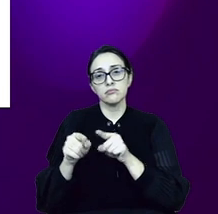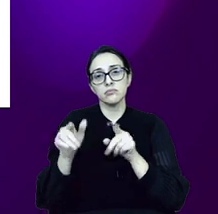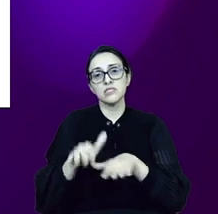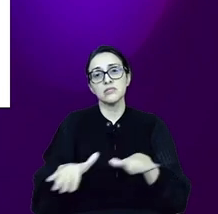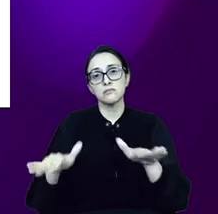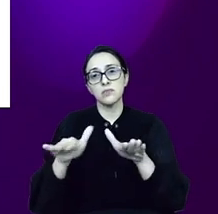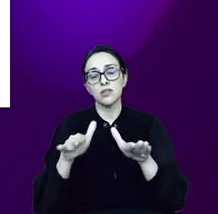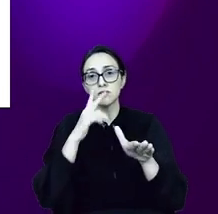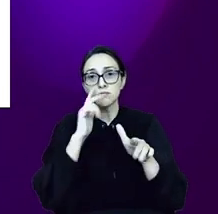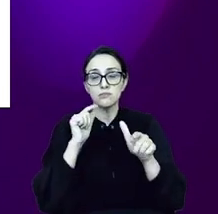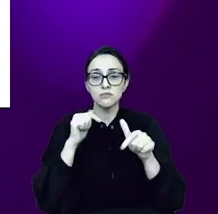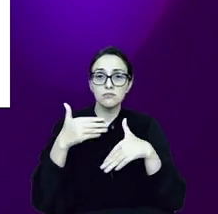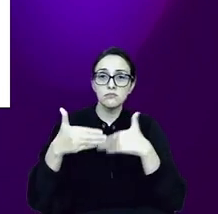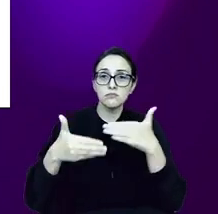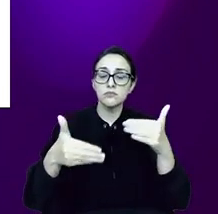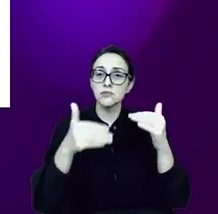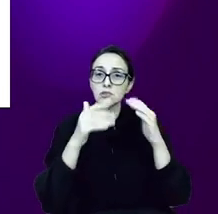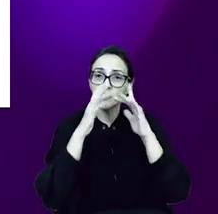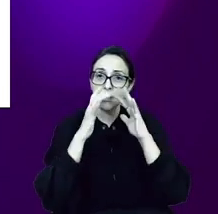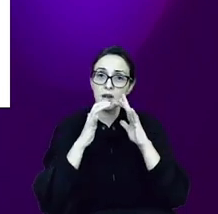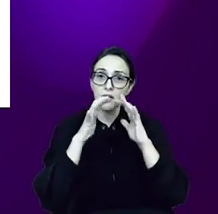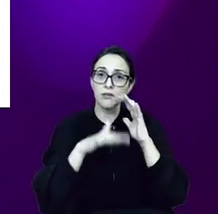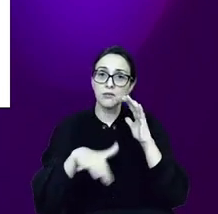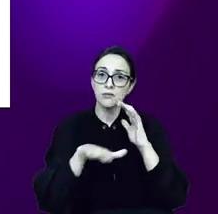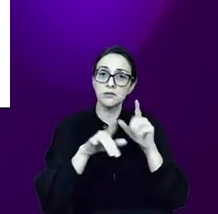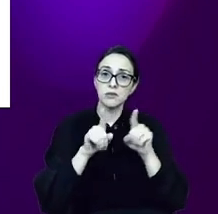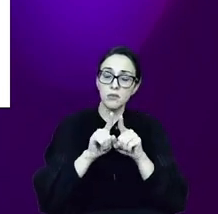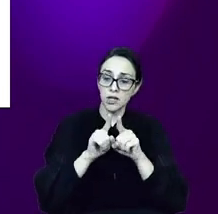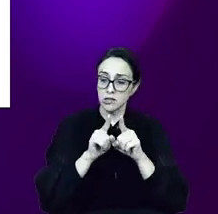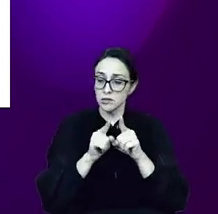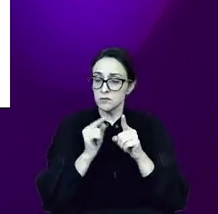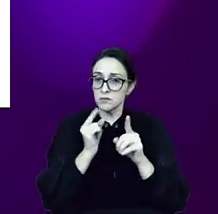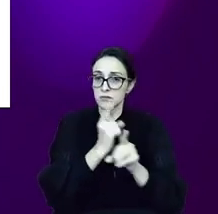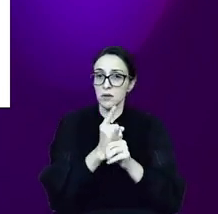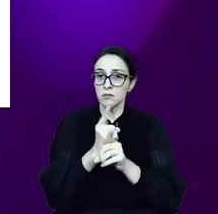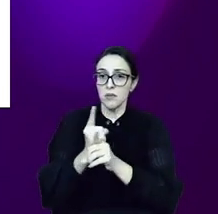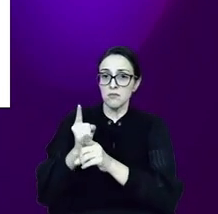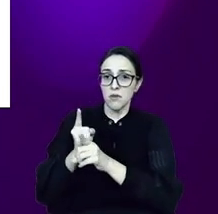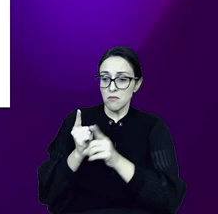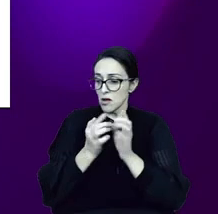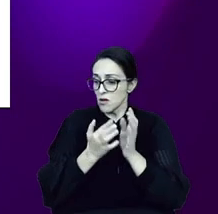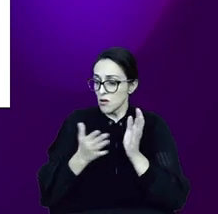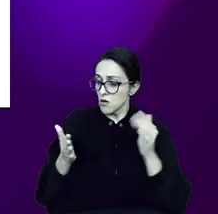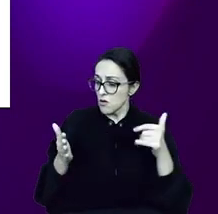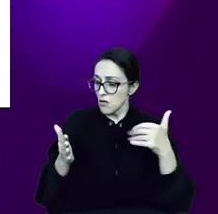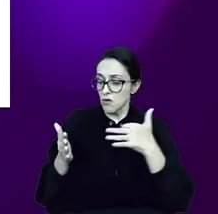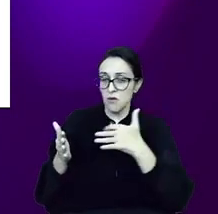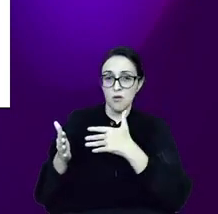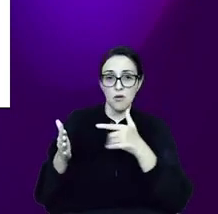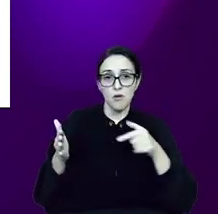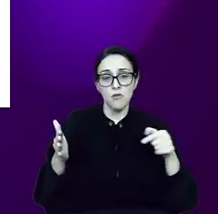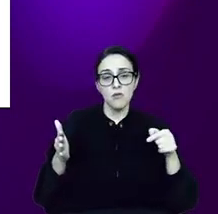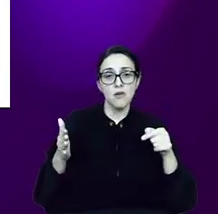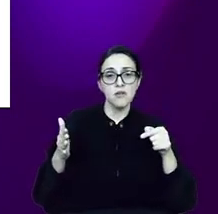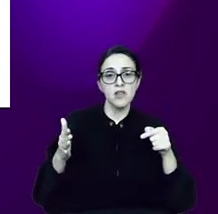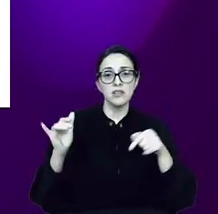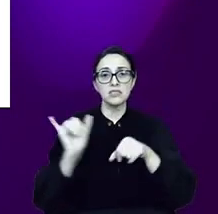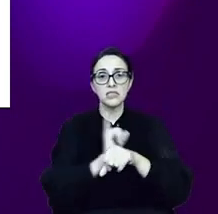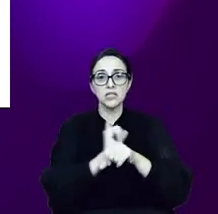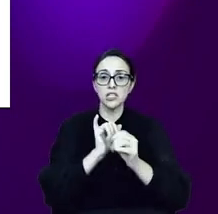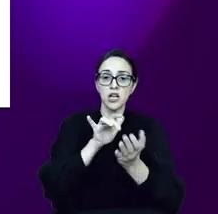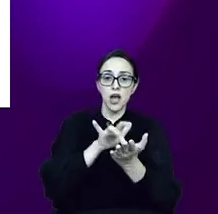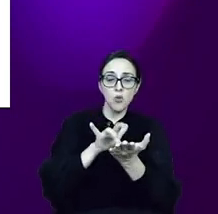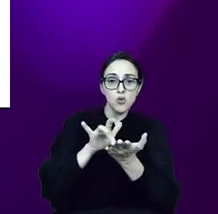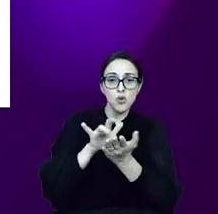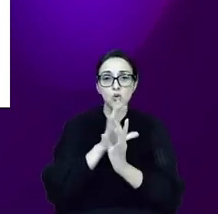espaço em várias condições neurológicas, em termos de predição de prognóstico, com a utilização de diferentes ferramentas de cálculos para